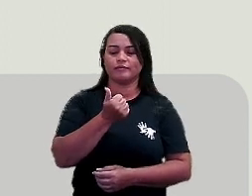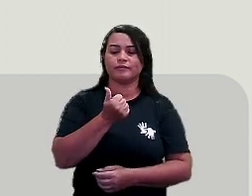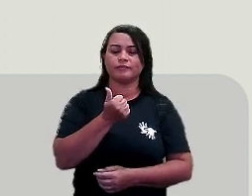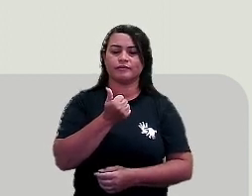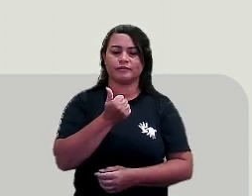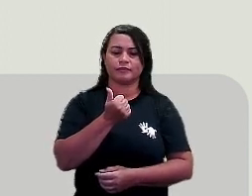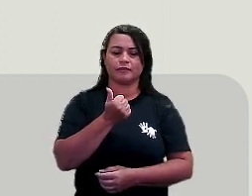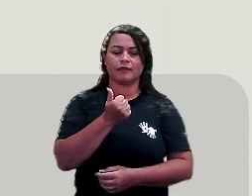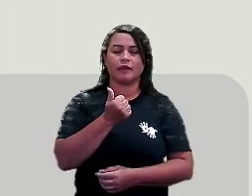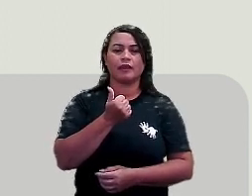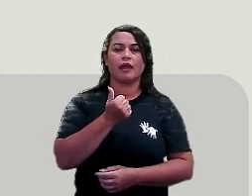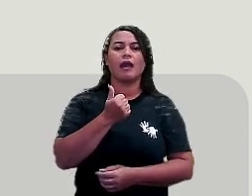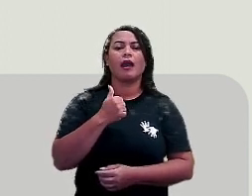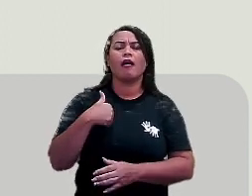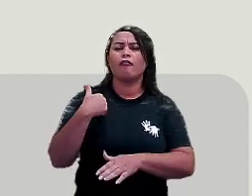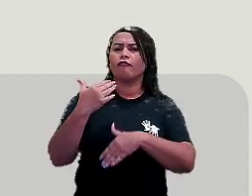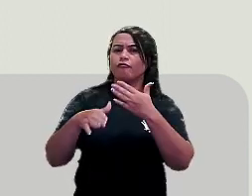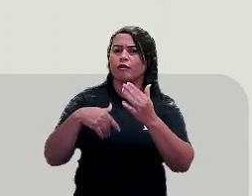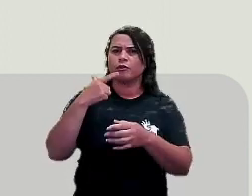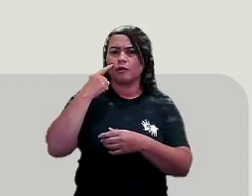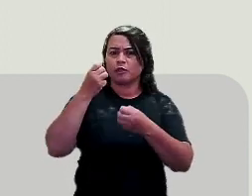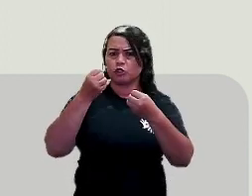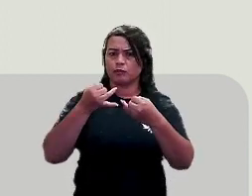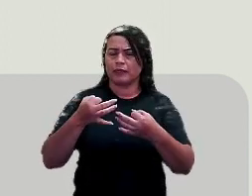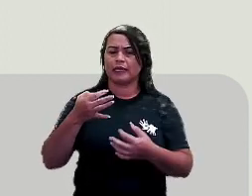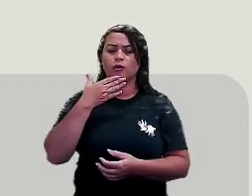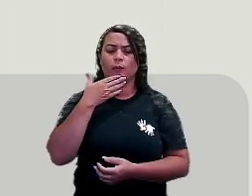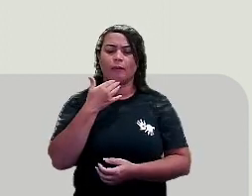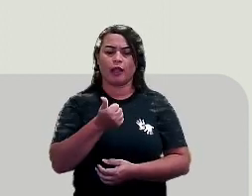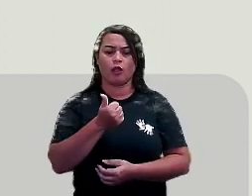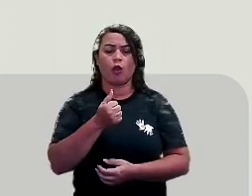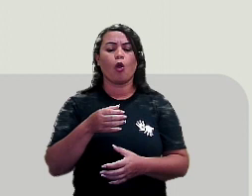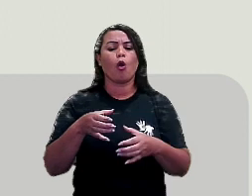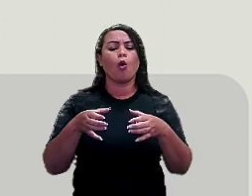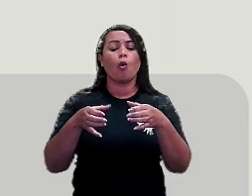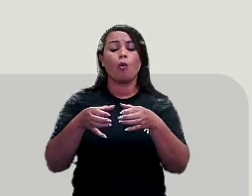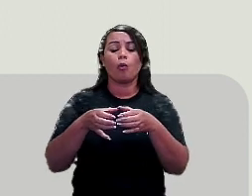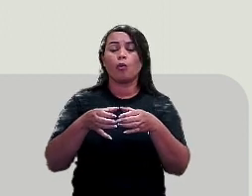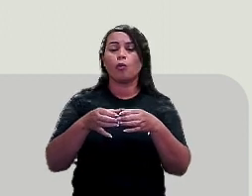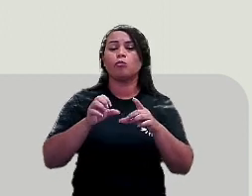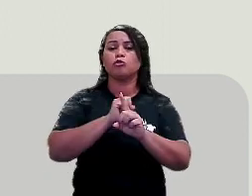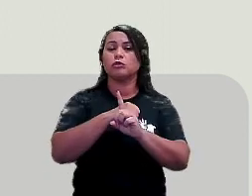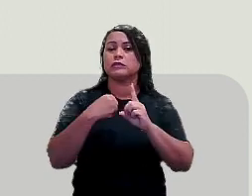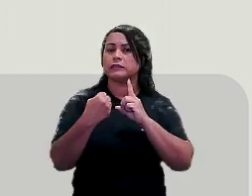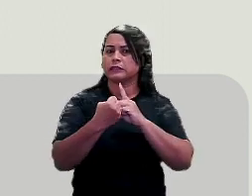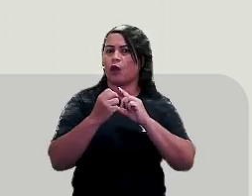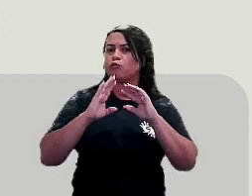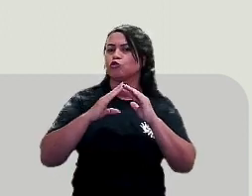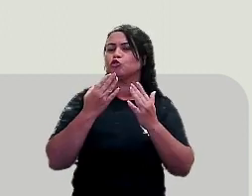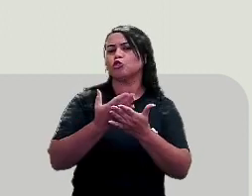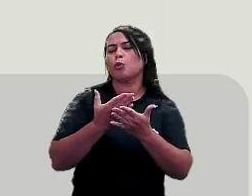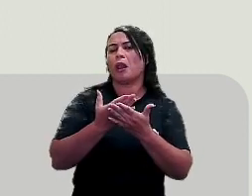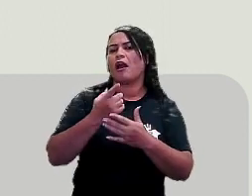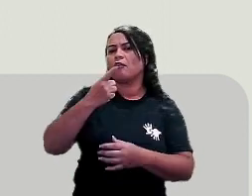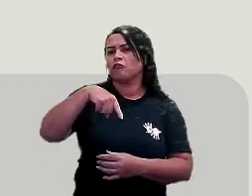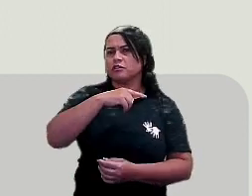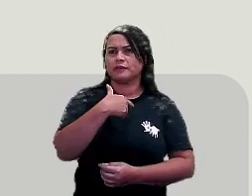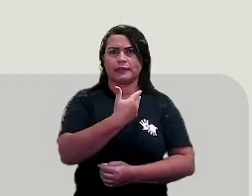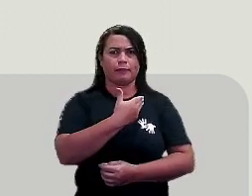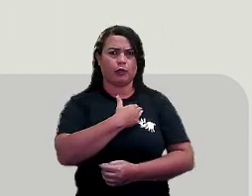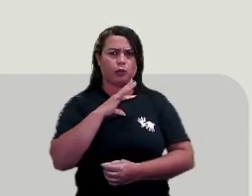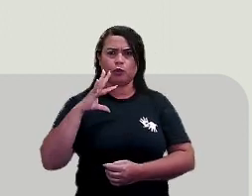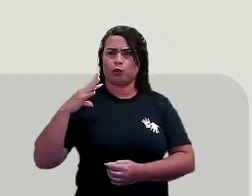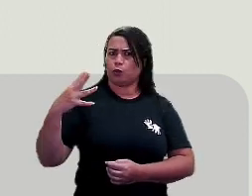vou chegar mais para frente, mas só explicando melhor. Grupo social escolar. Você vai ser amigo de todo mundo da